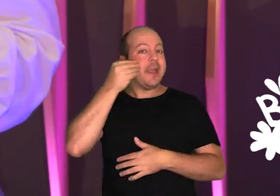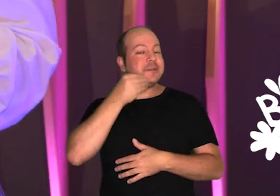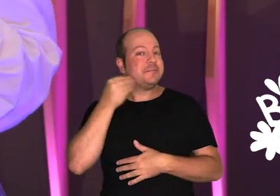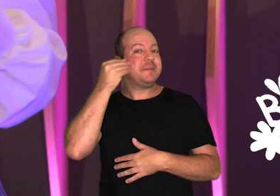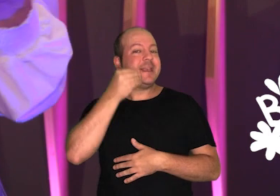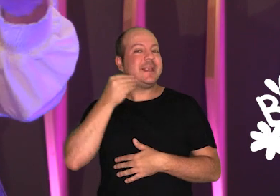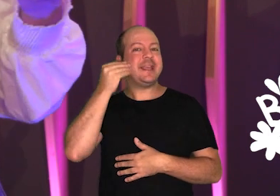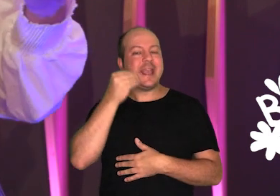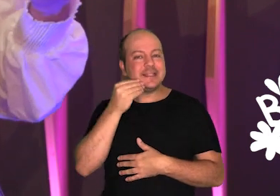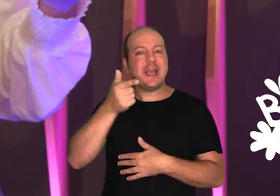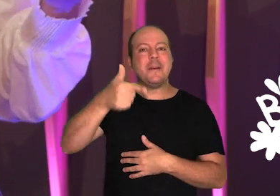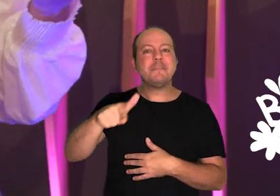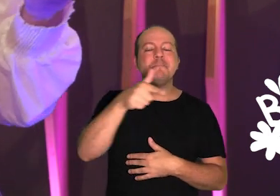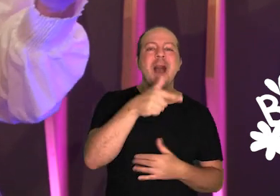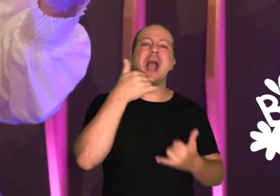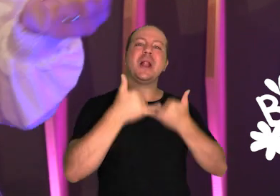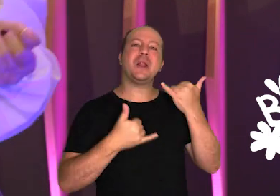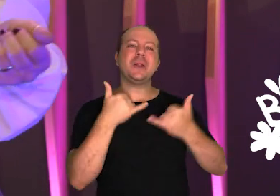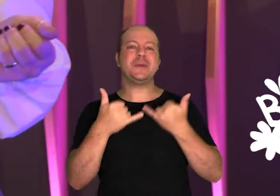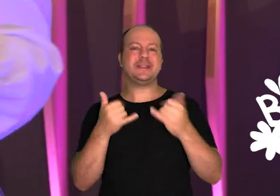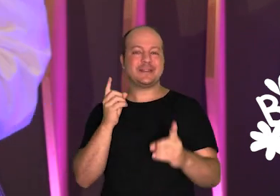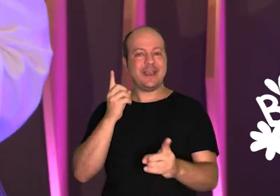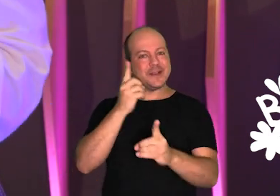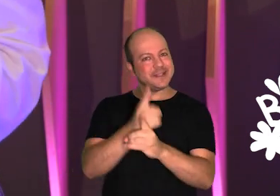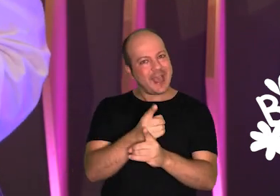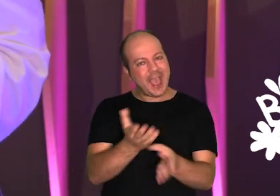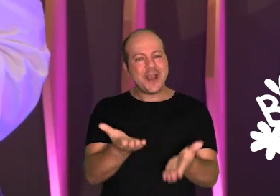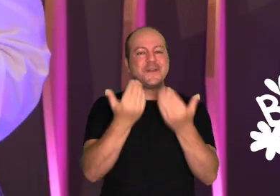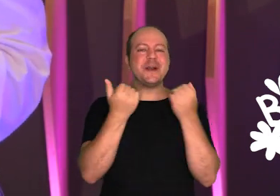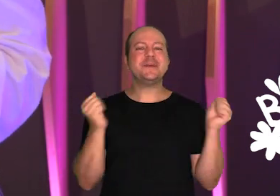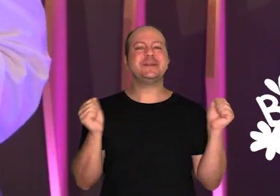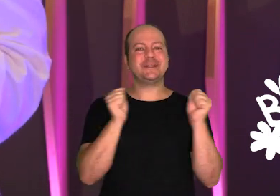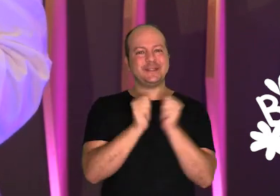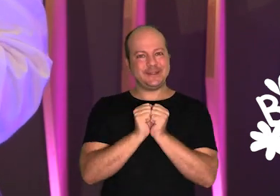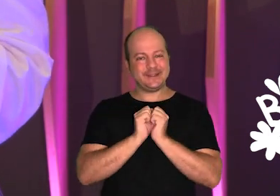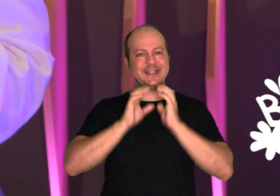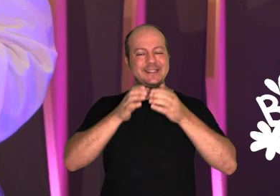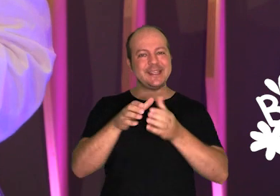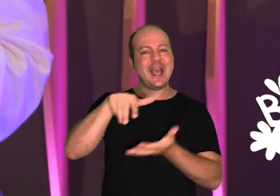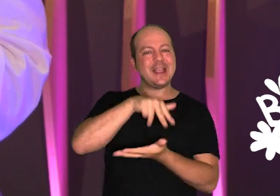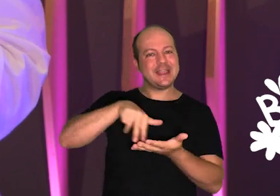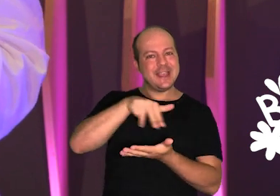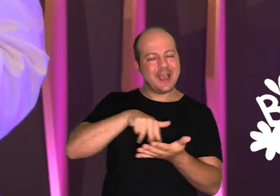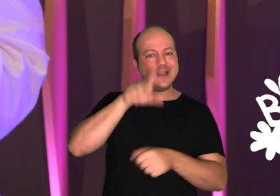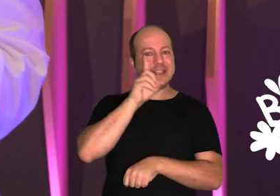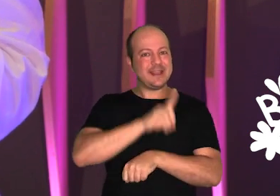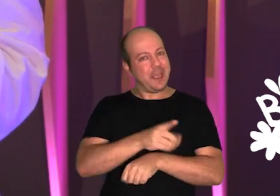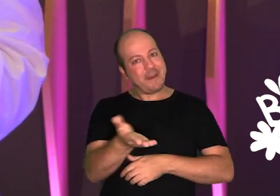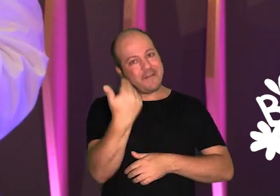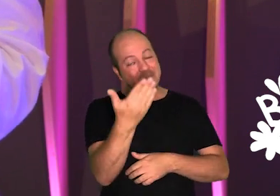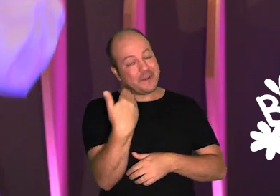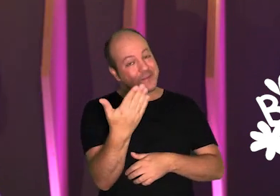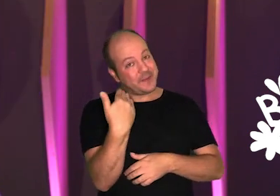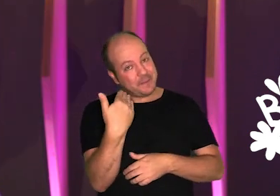experiências mais lúdicas encontradas. Vamos navegar com a Cia de Danças de Diadema. Vamos nessa